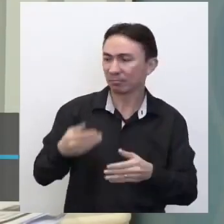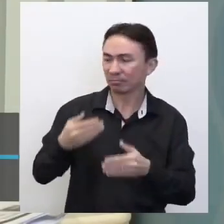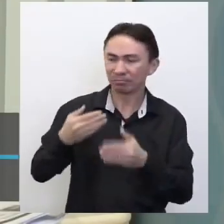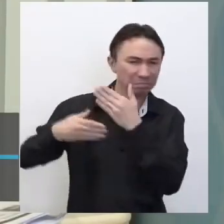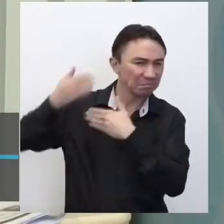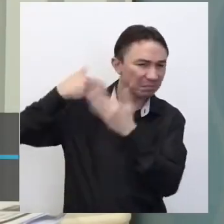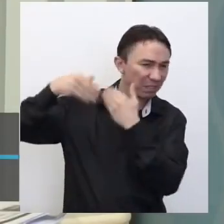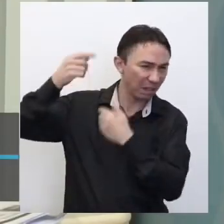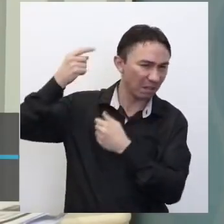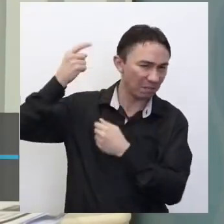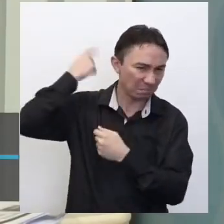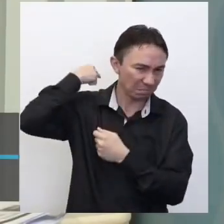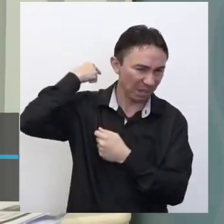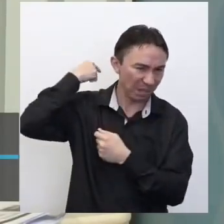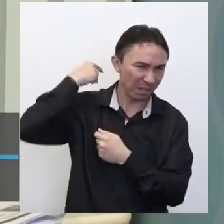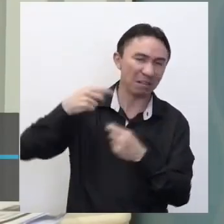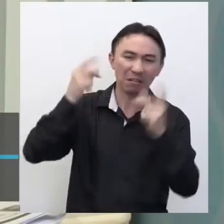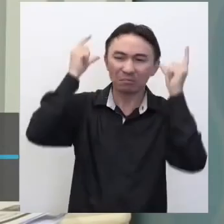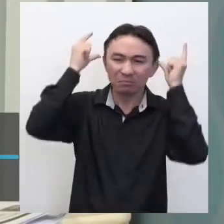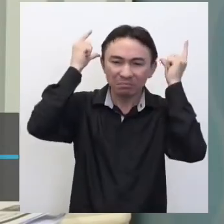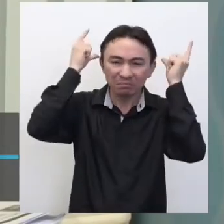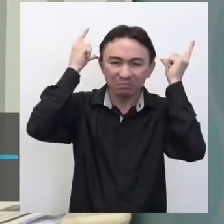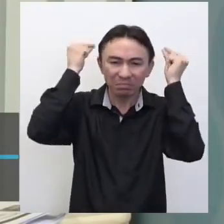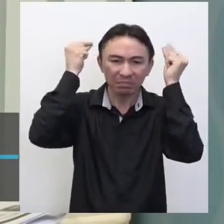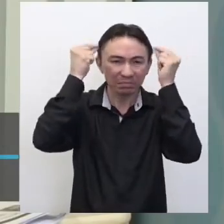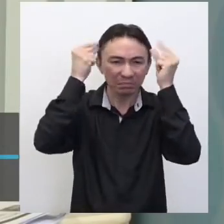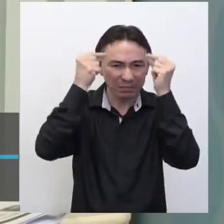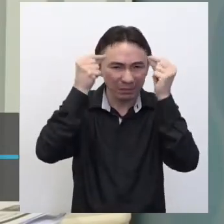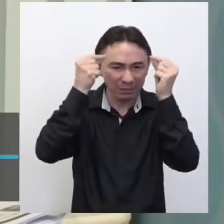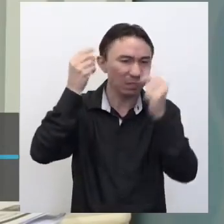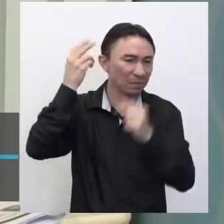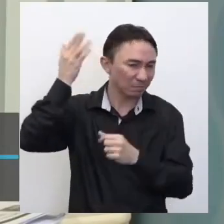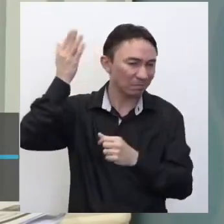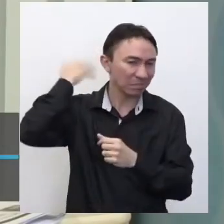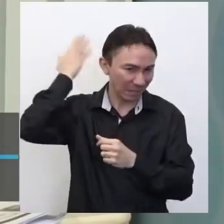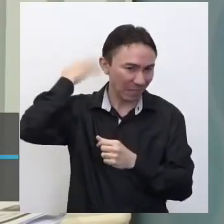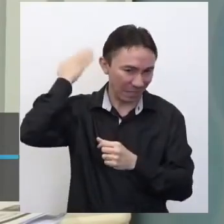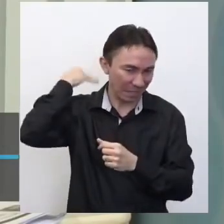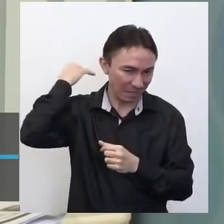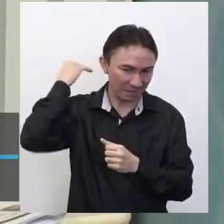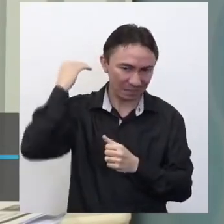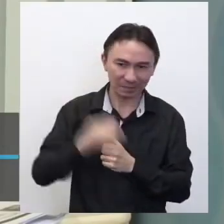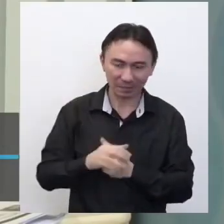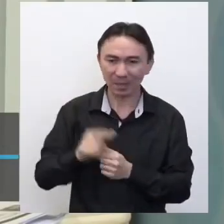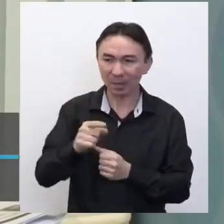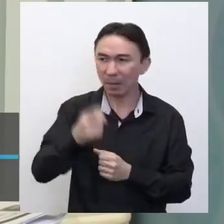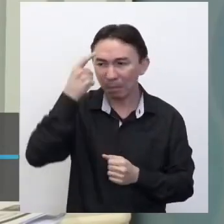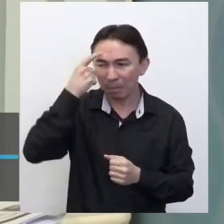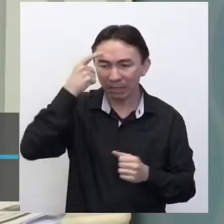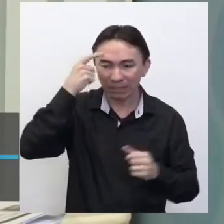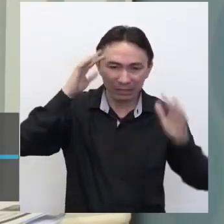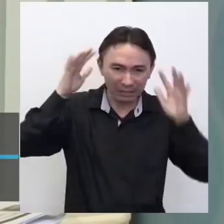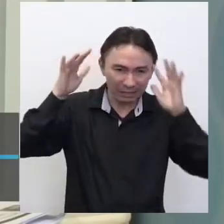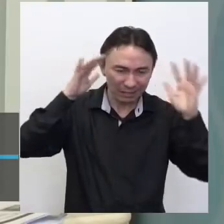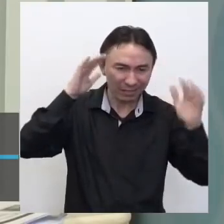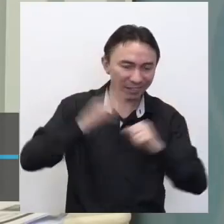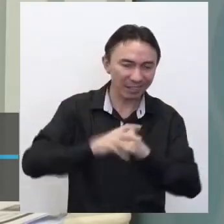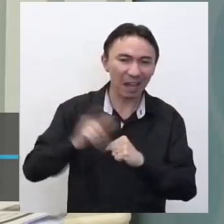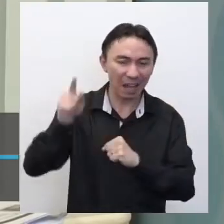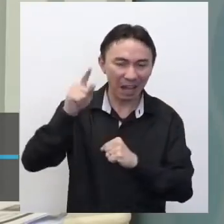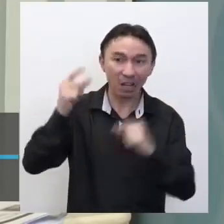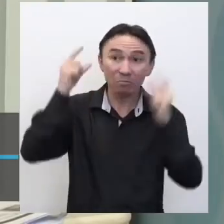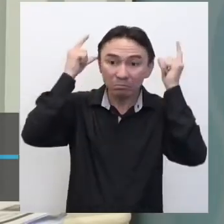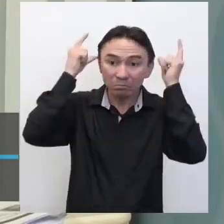voltar lá para a Grécia Antiga, para a Antiguidade Clássica, que vocês sabem que é o berço da filosofia